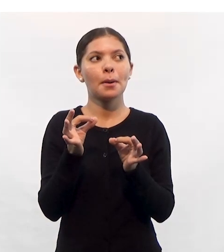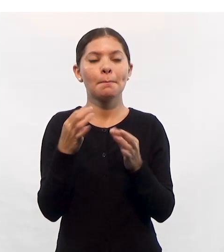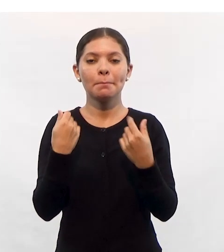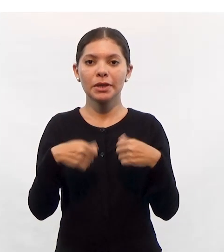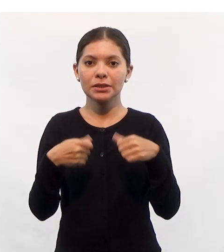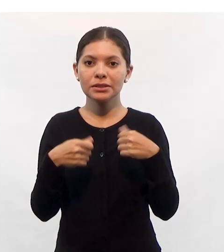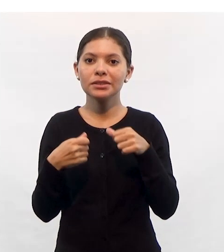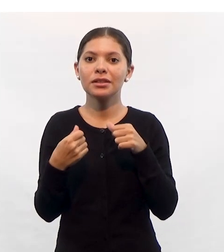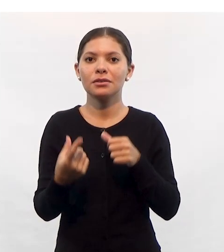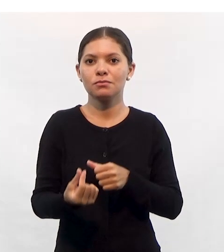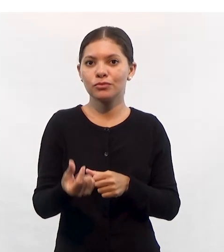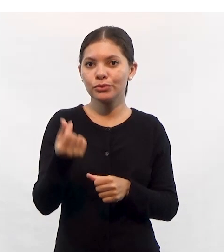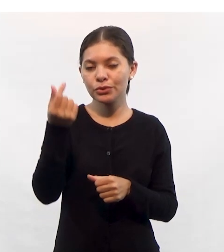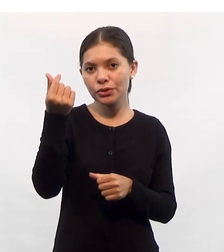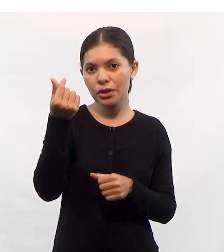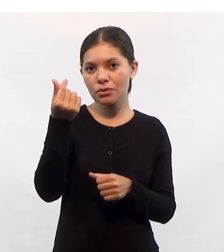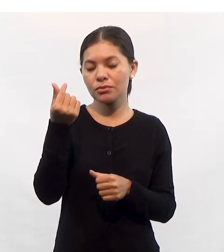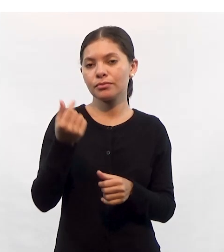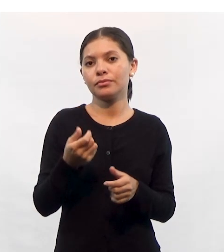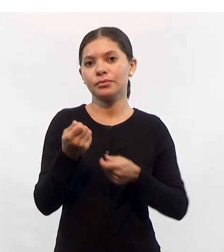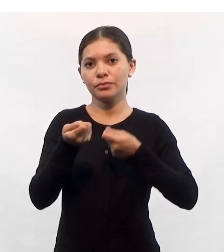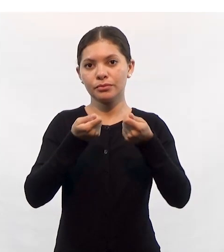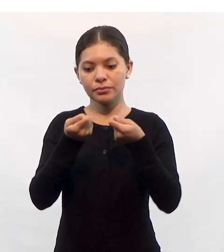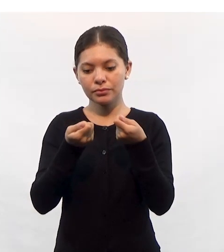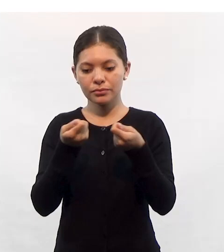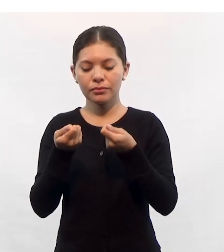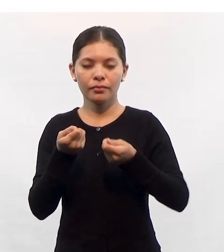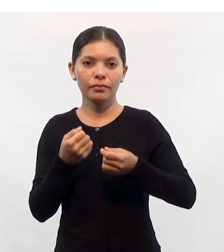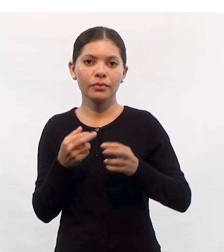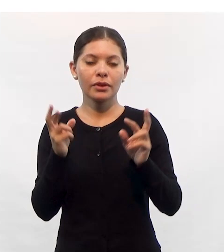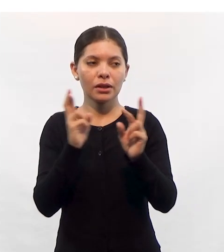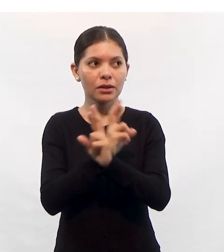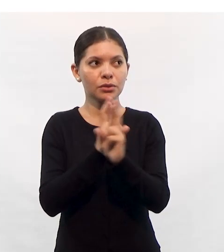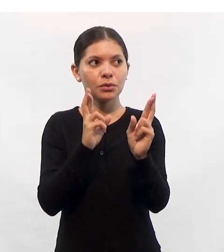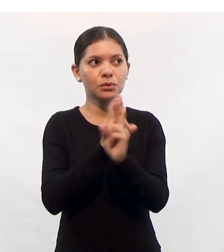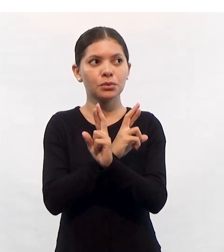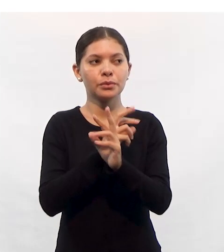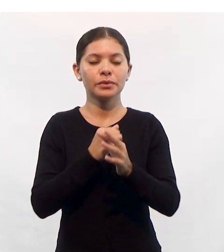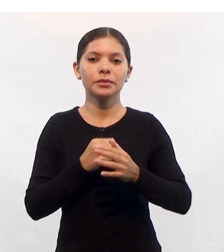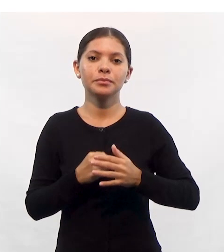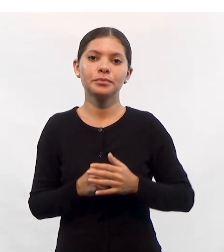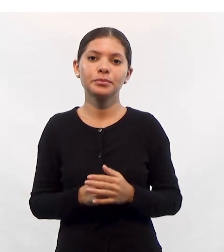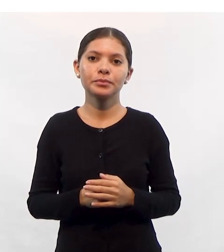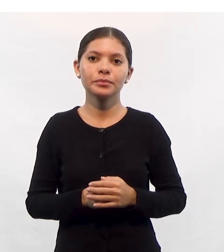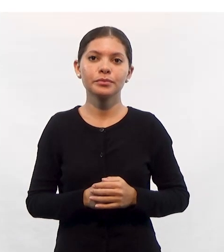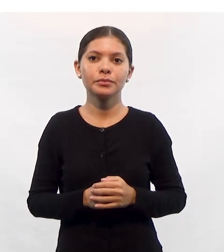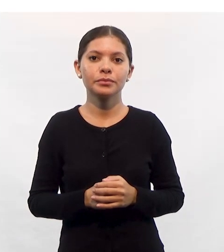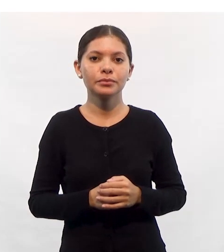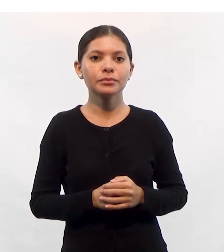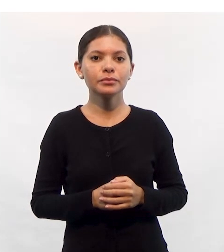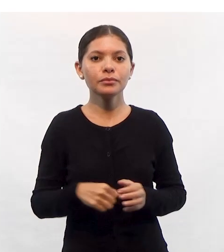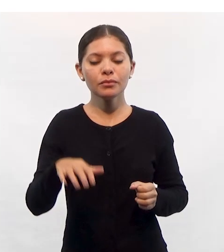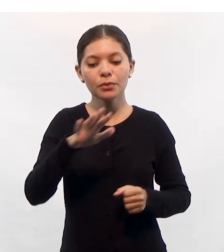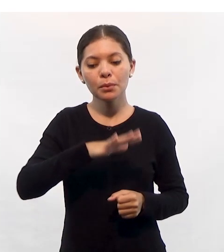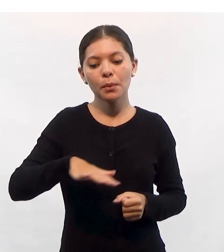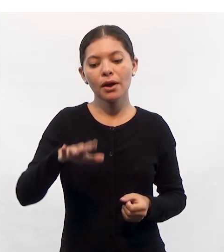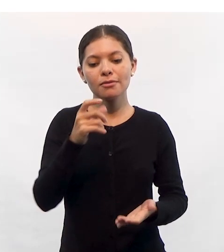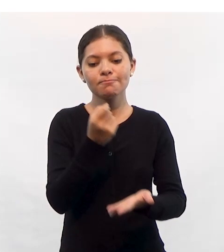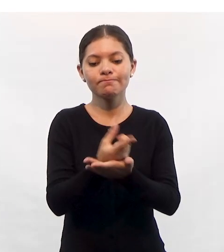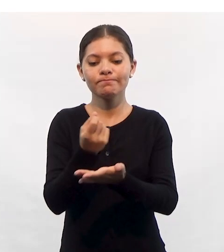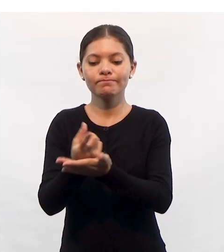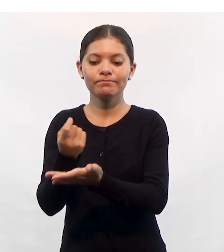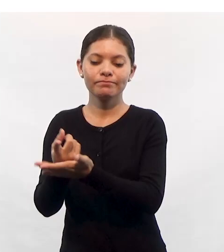o controle planejamento controle da produção se relaciona também é claro com a produção se relaciona com a área de